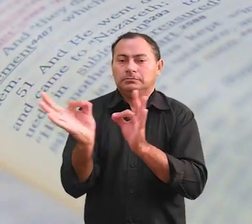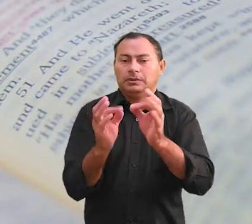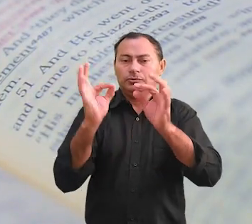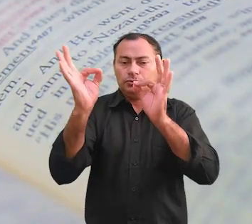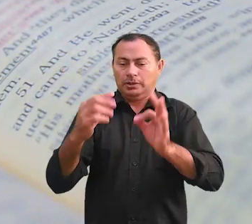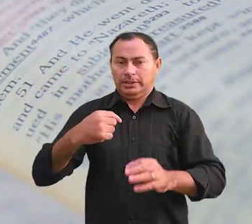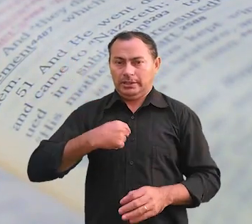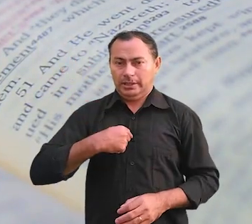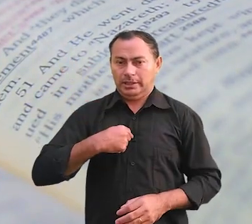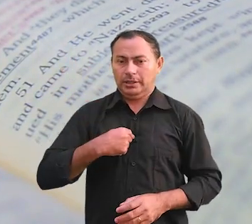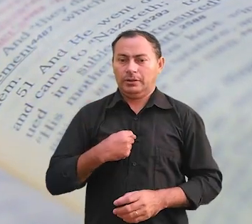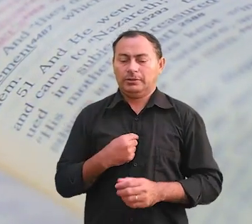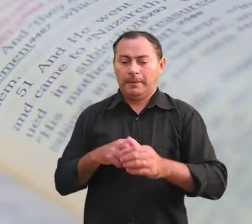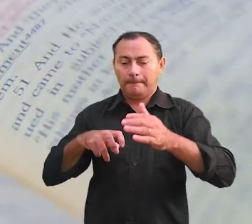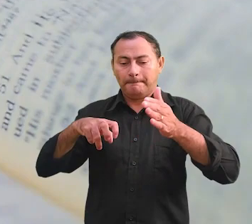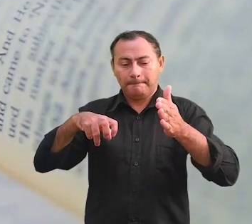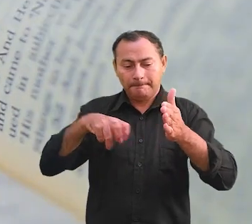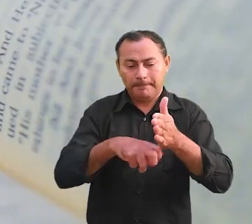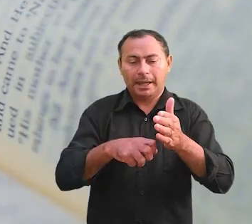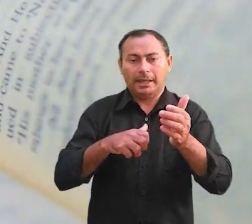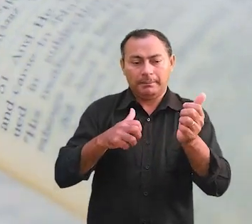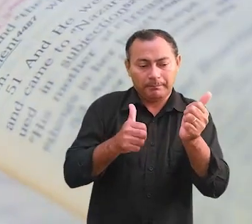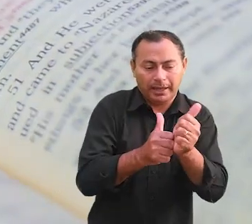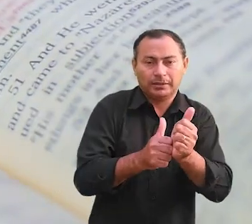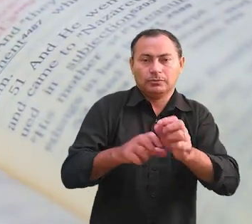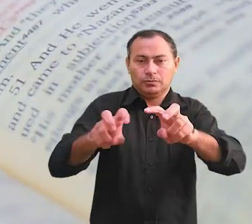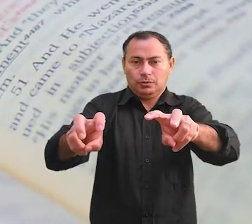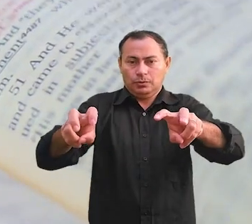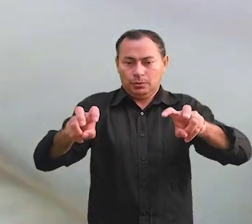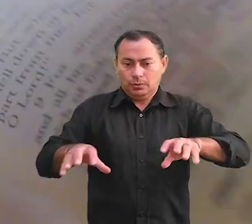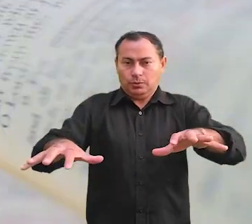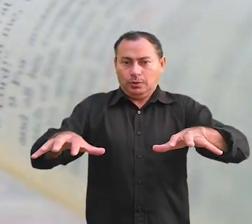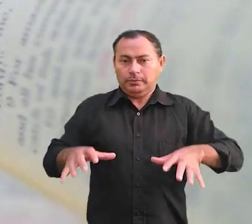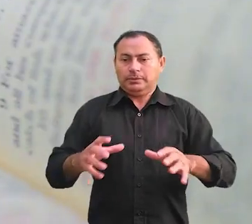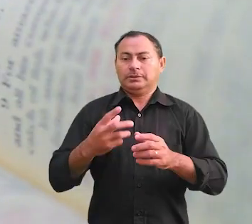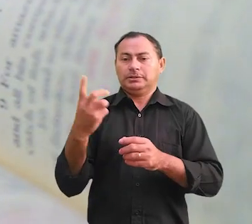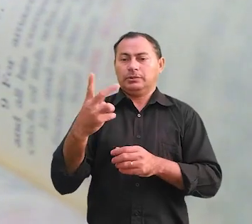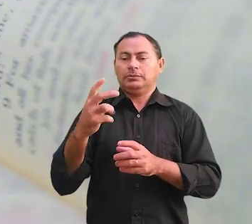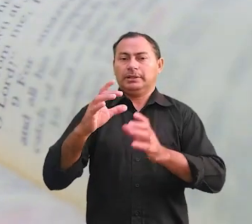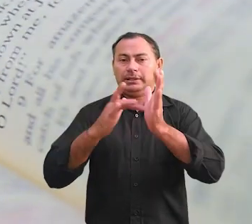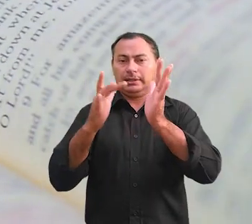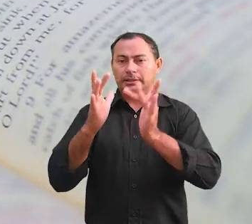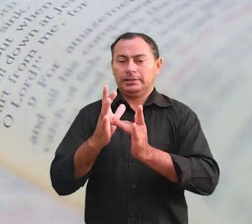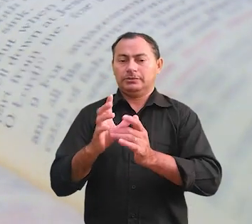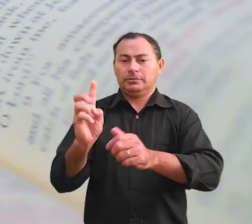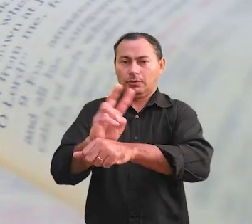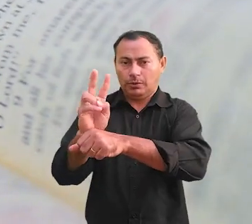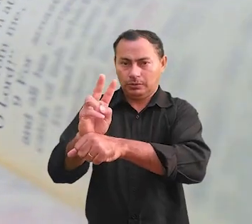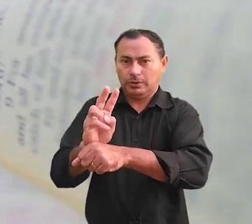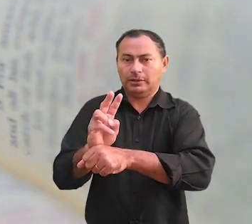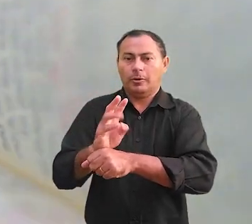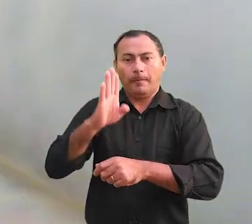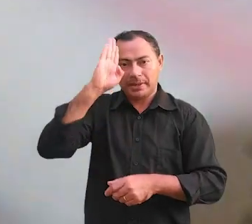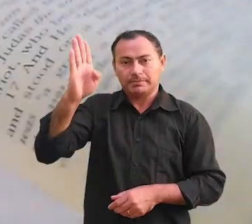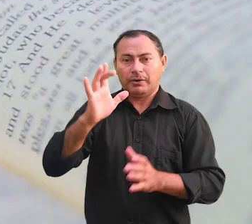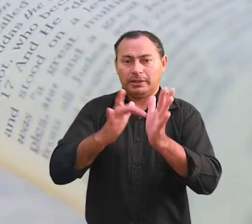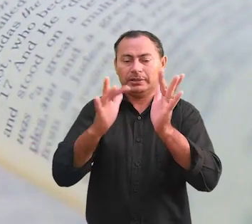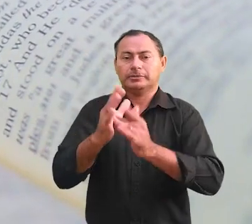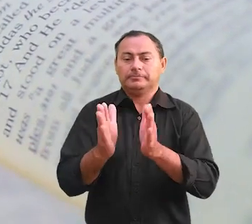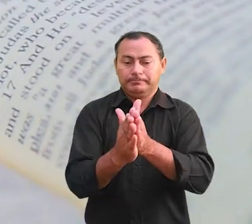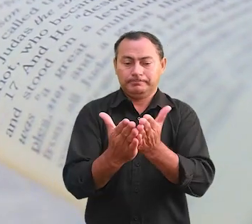estão ordenados e o eu está os pés do Trono nesse segundo círculo Cristo está no controle